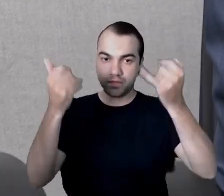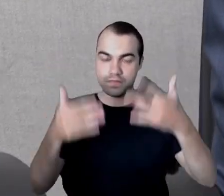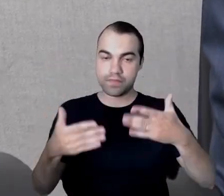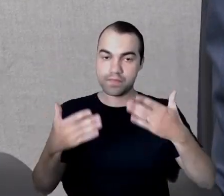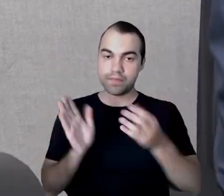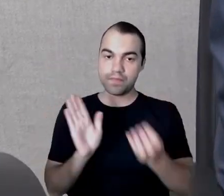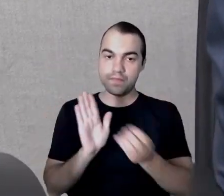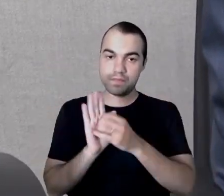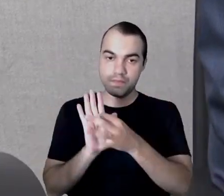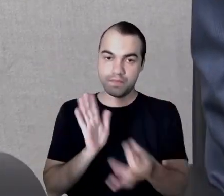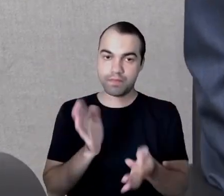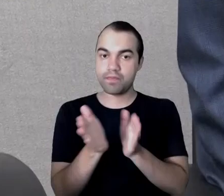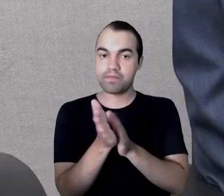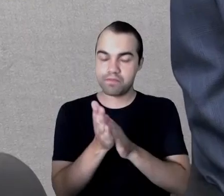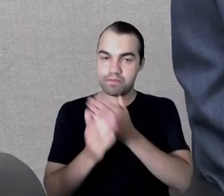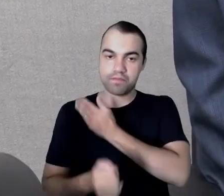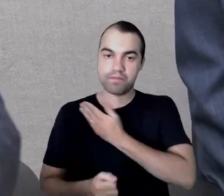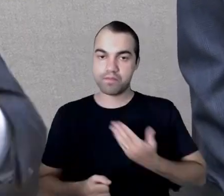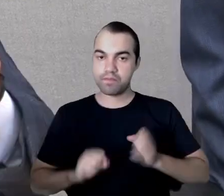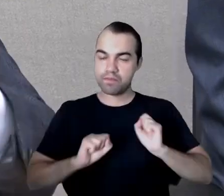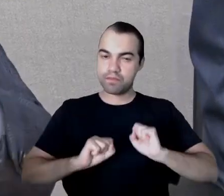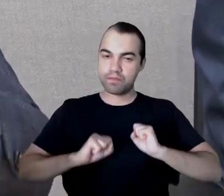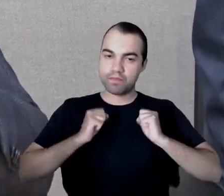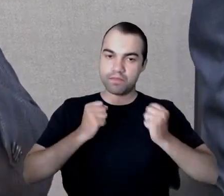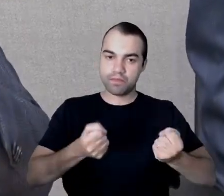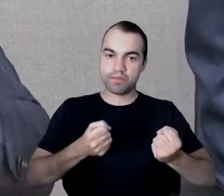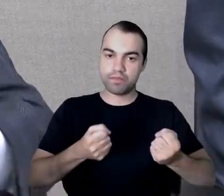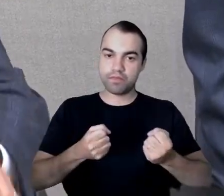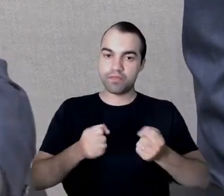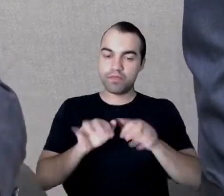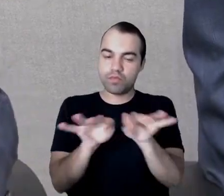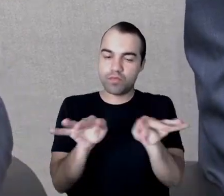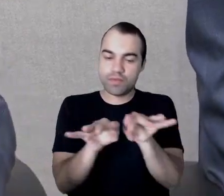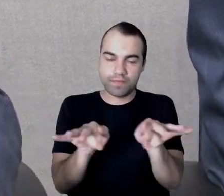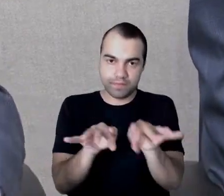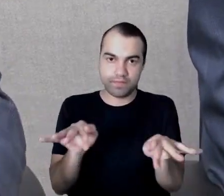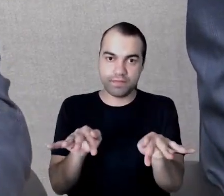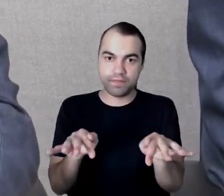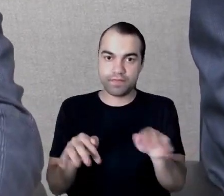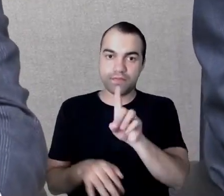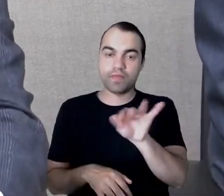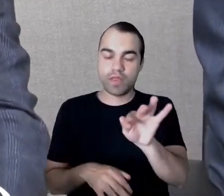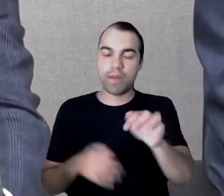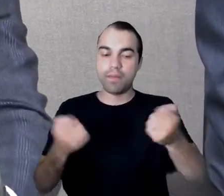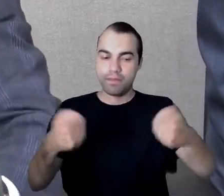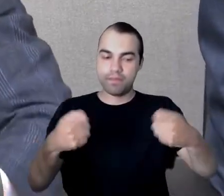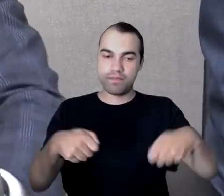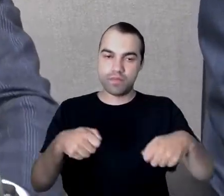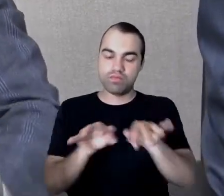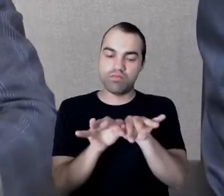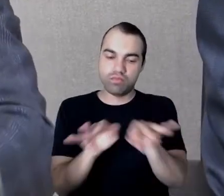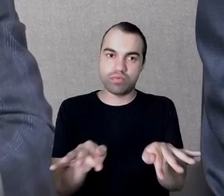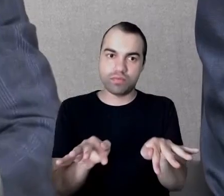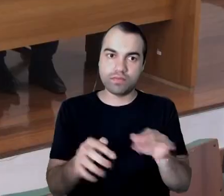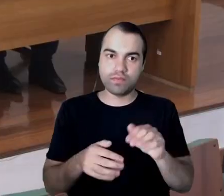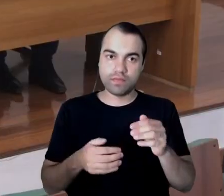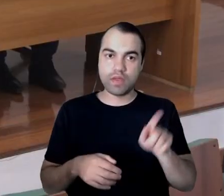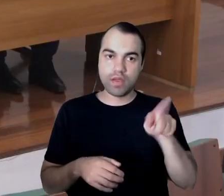por esse esforço de desburocratização e simplificação Distrito Federal precisa disso é o parecer Presidente